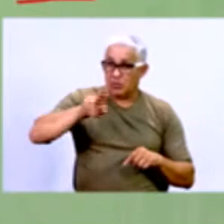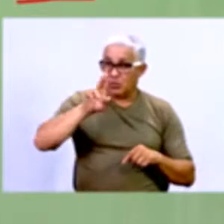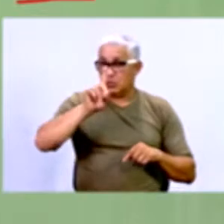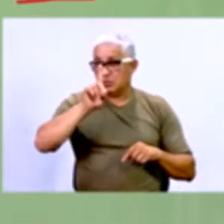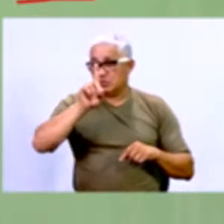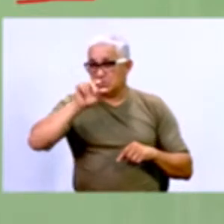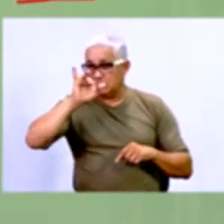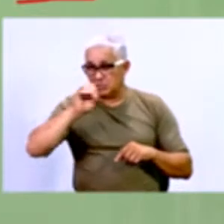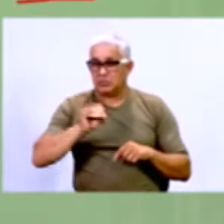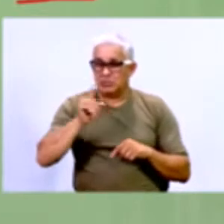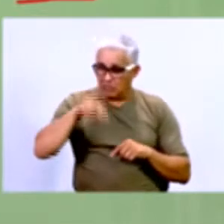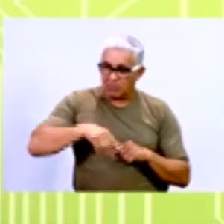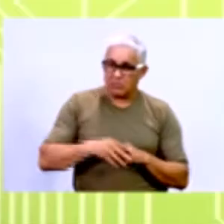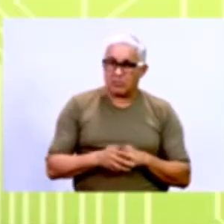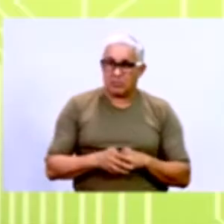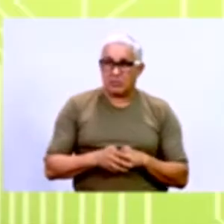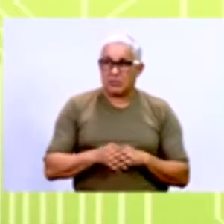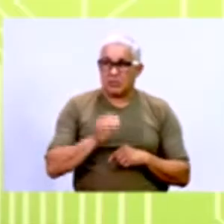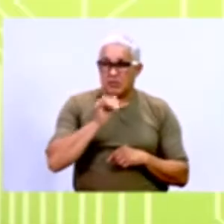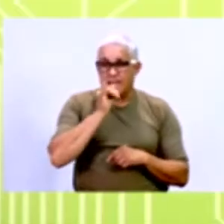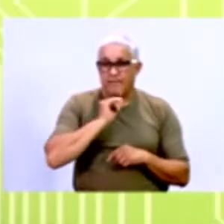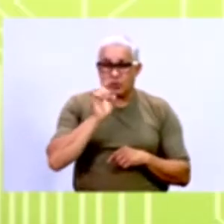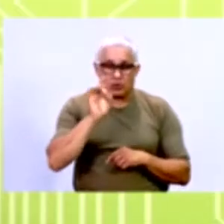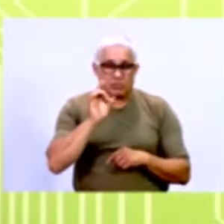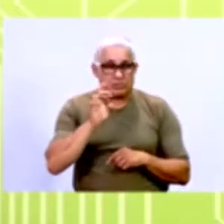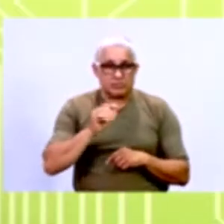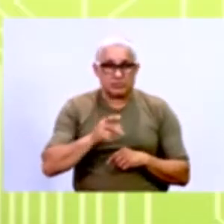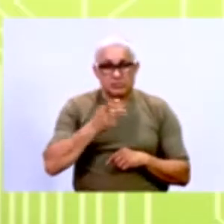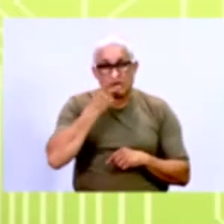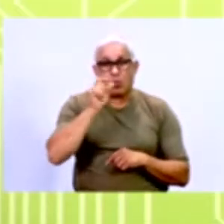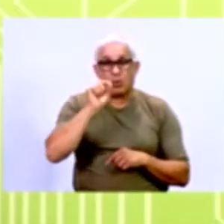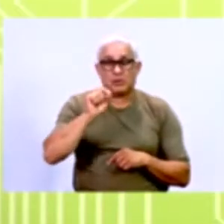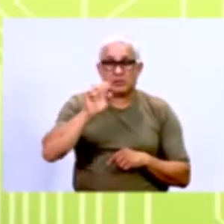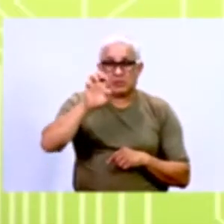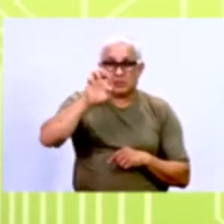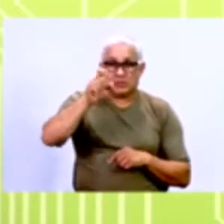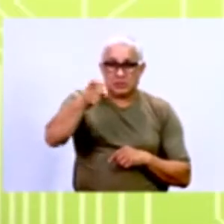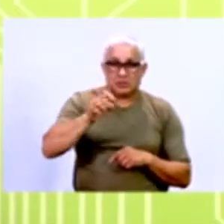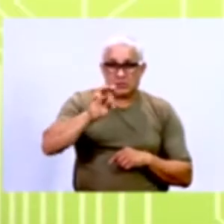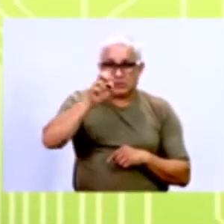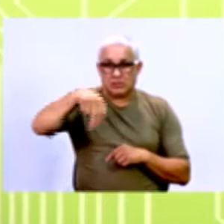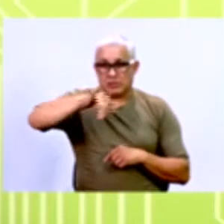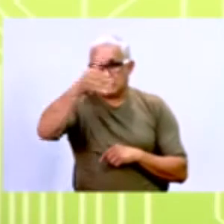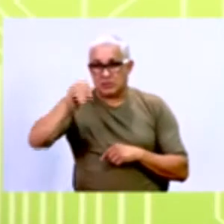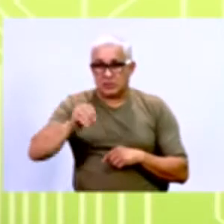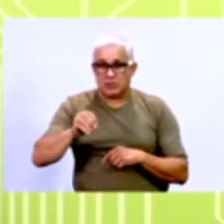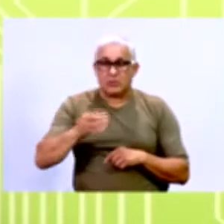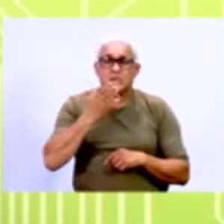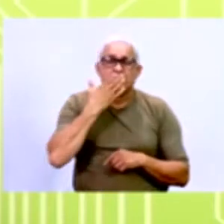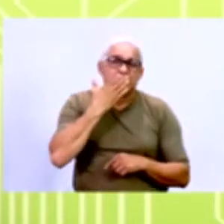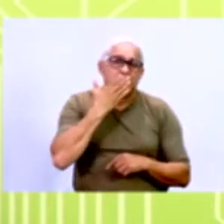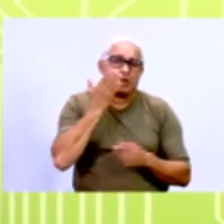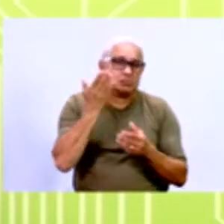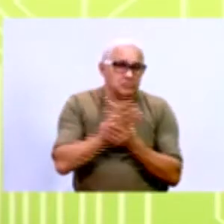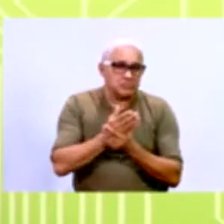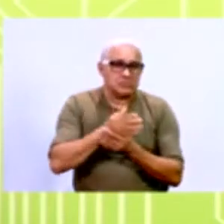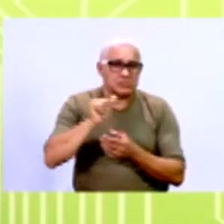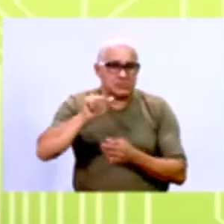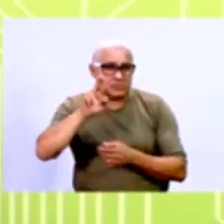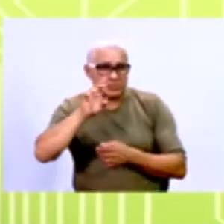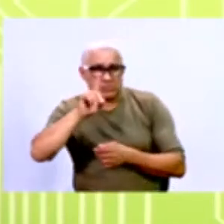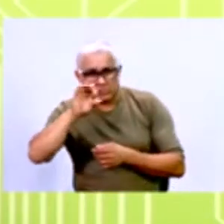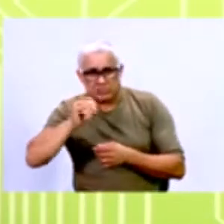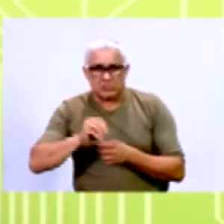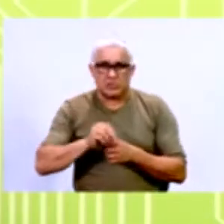Então, aqui, só falando da extensão ele identifica o tipo de arquivo. Não só de áudio, não só